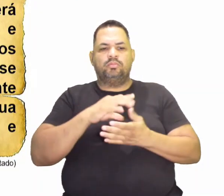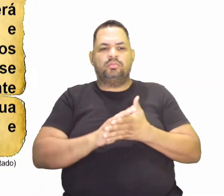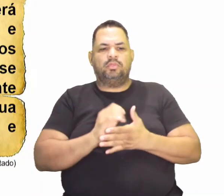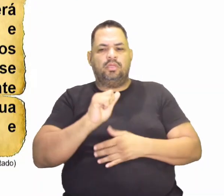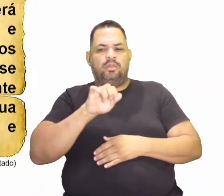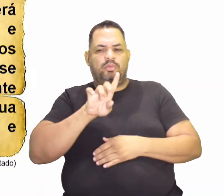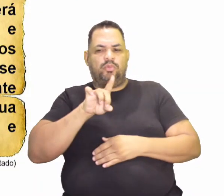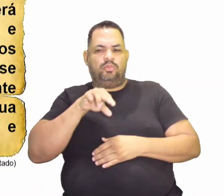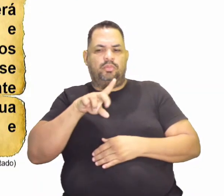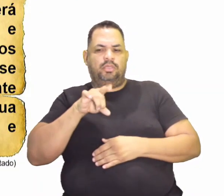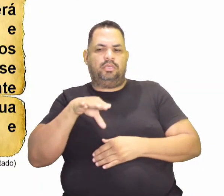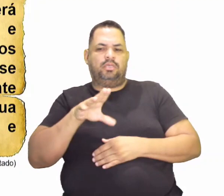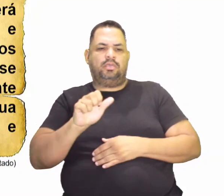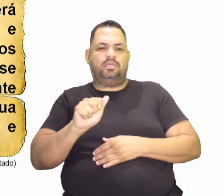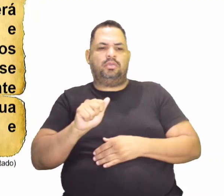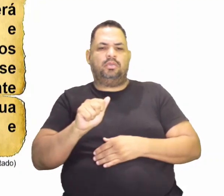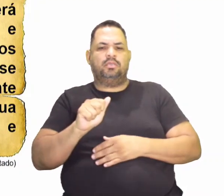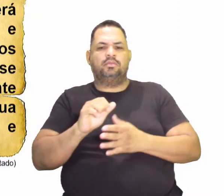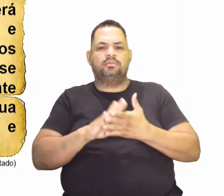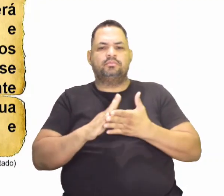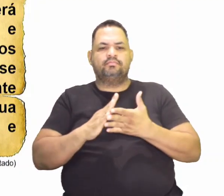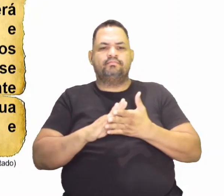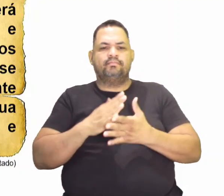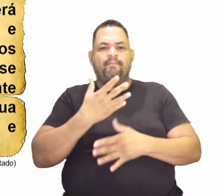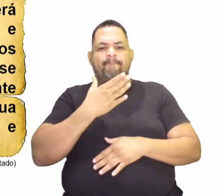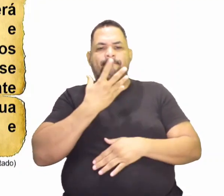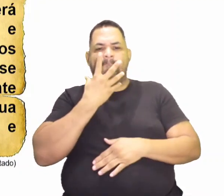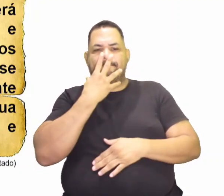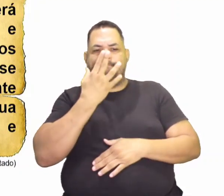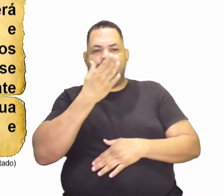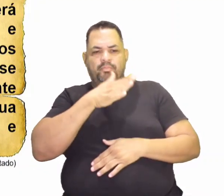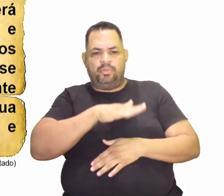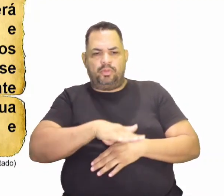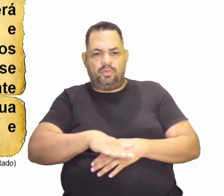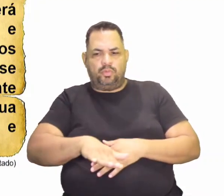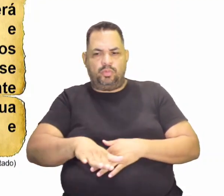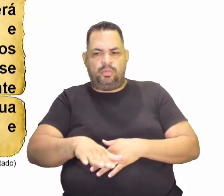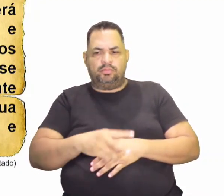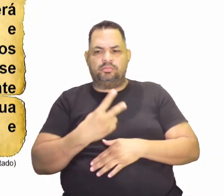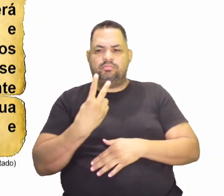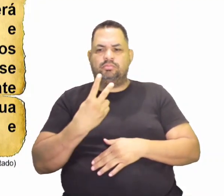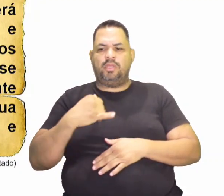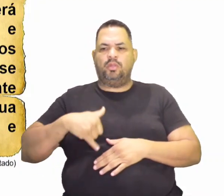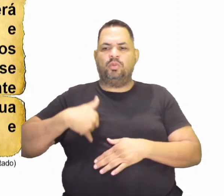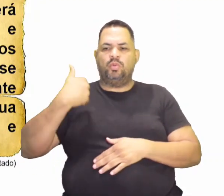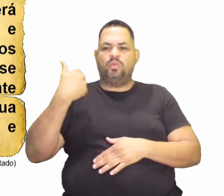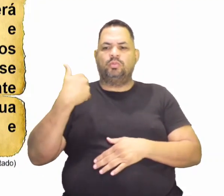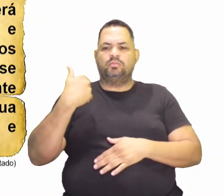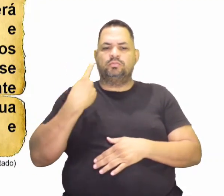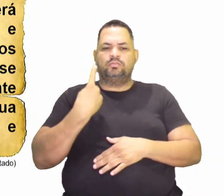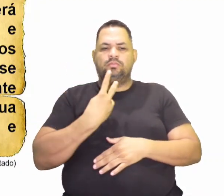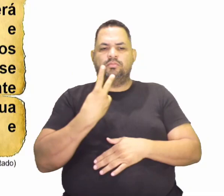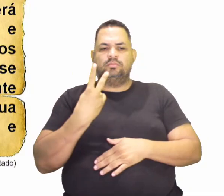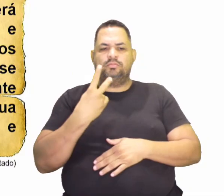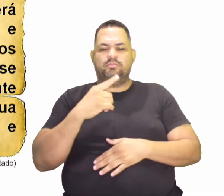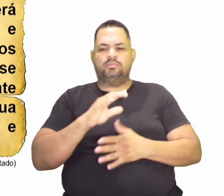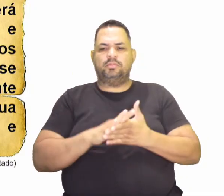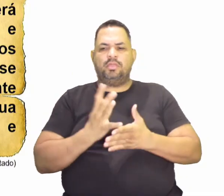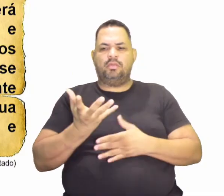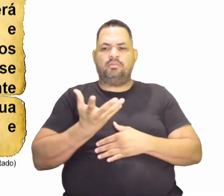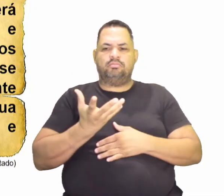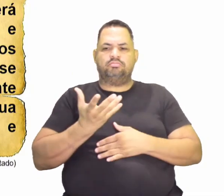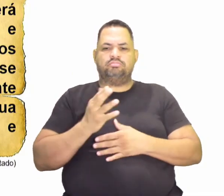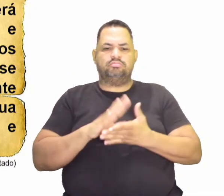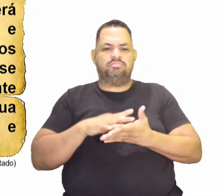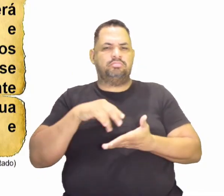autonomia. Como se fosse uma criança, né? A criança de 2 anos, ali mais ou menos, ela quer autonomia, ela não quer